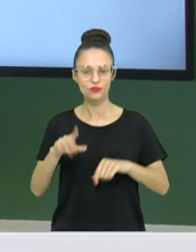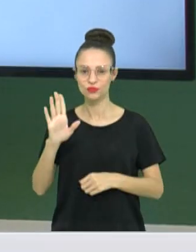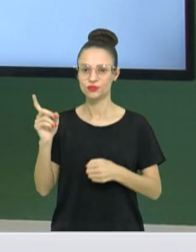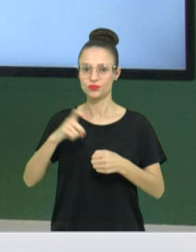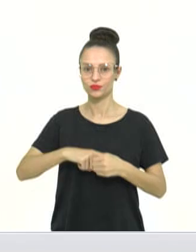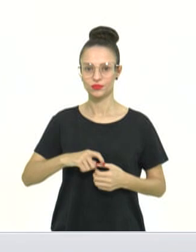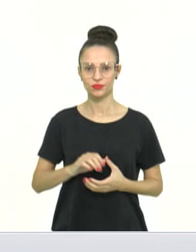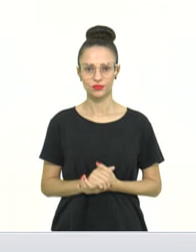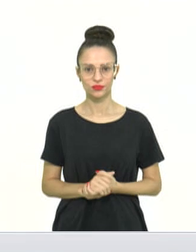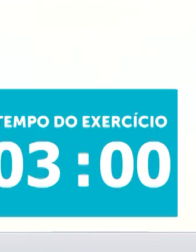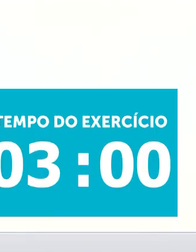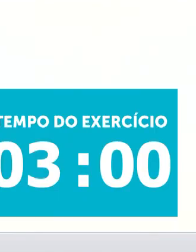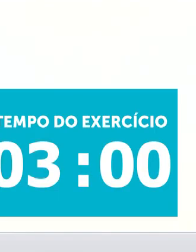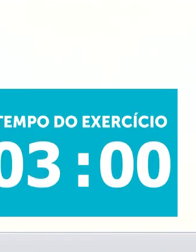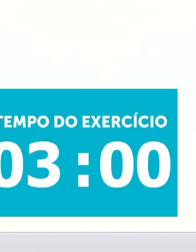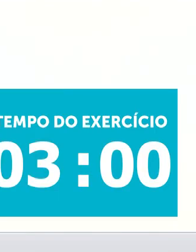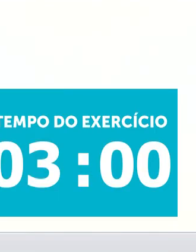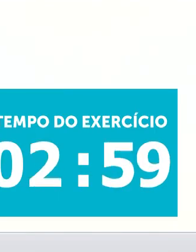eu já volto.